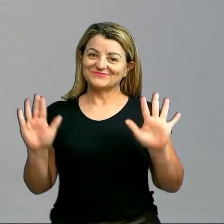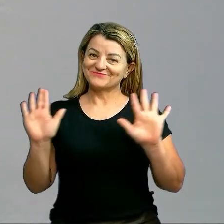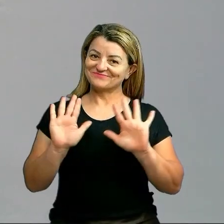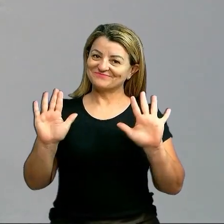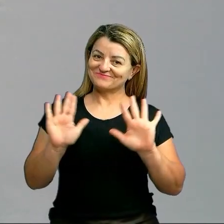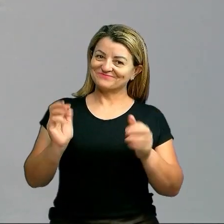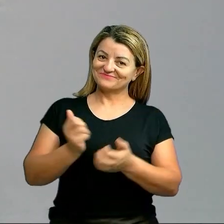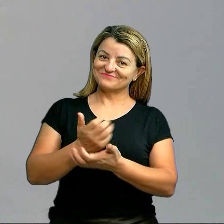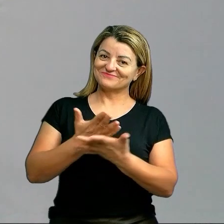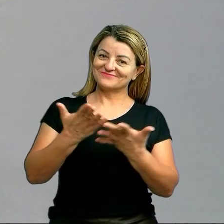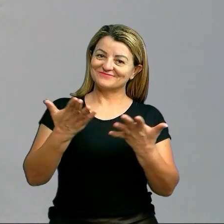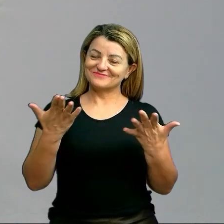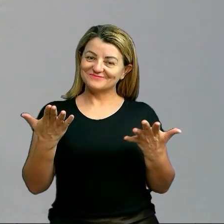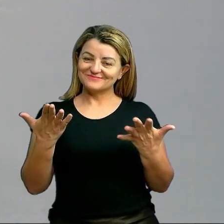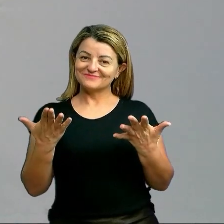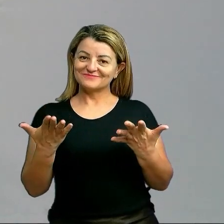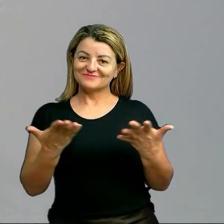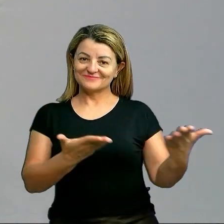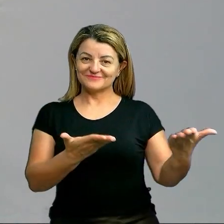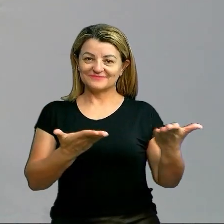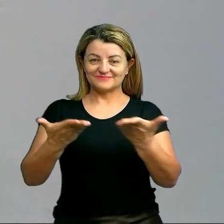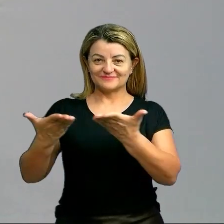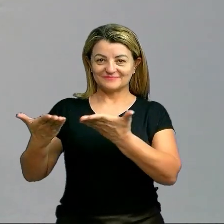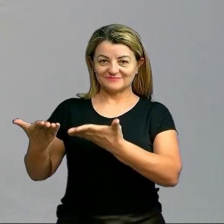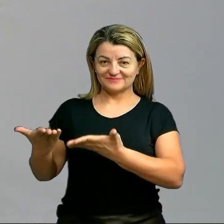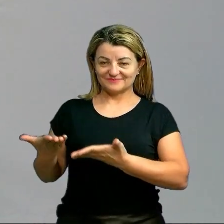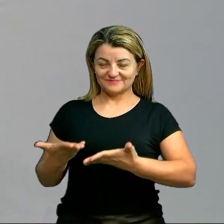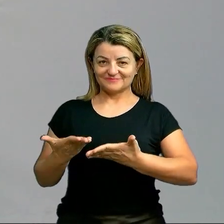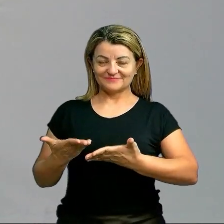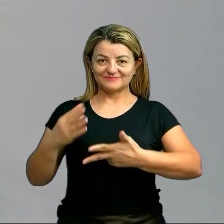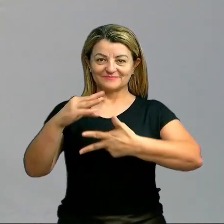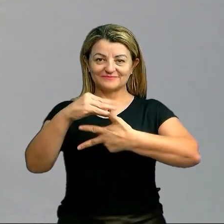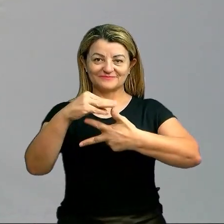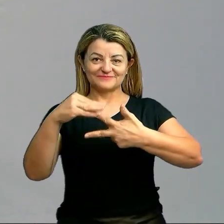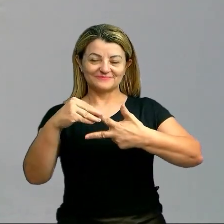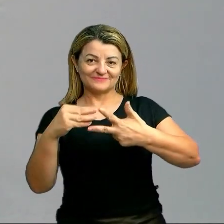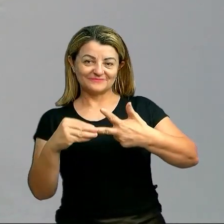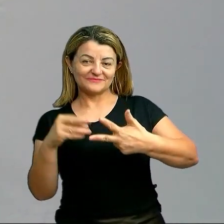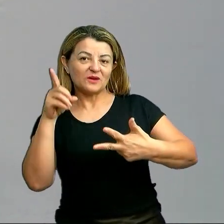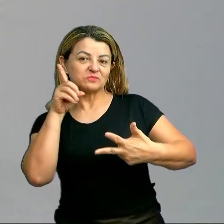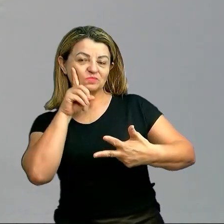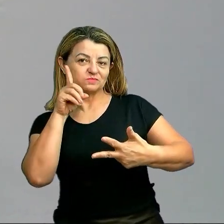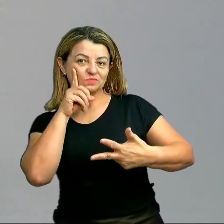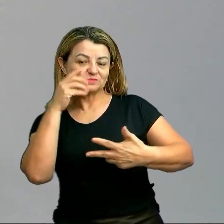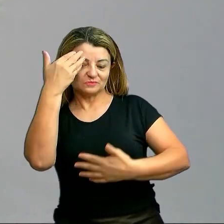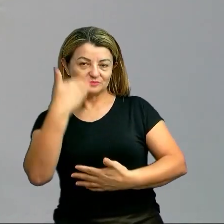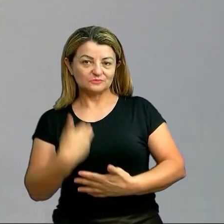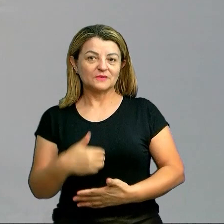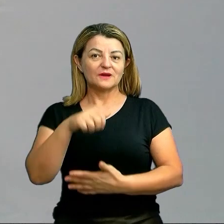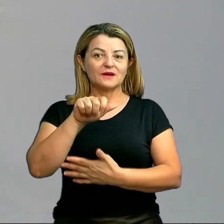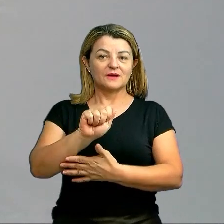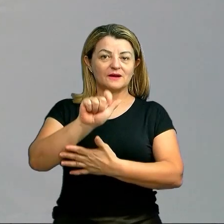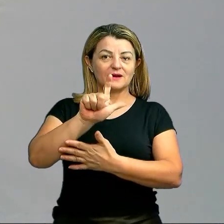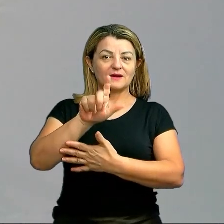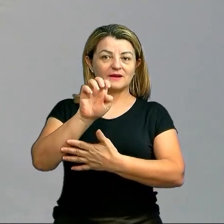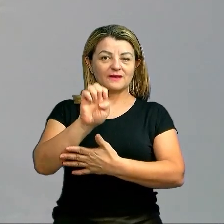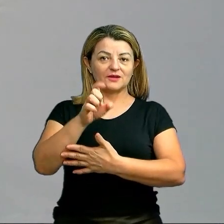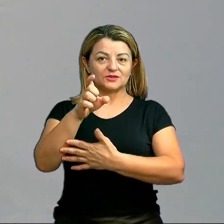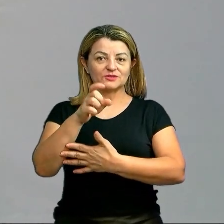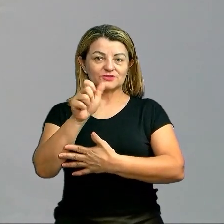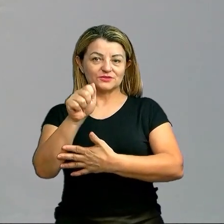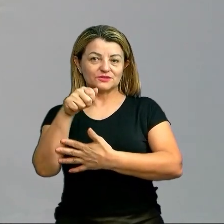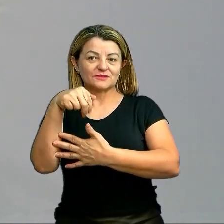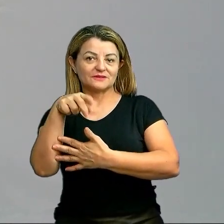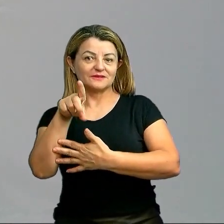Olá, queridos e queridas, sejam bem-vindos ao nosso pré-ENEM de cada dia. Eu sou o professor Alexandre, de Geografia, e